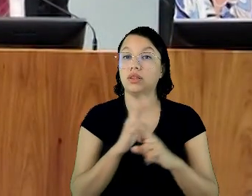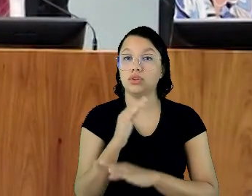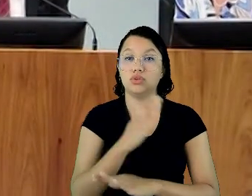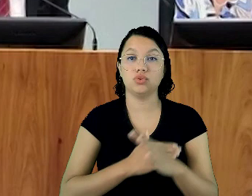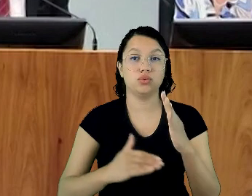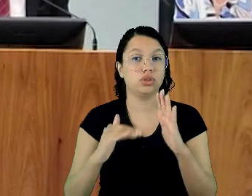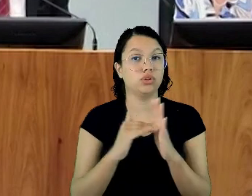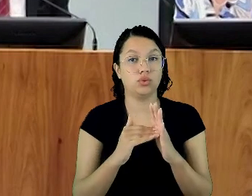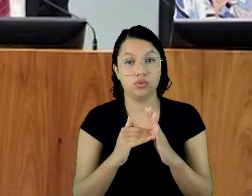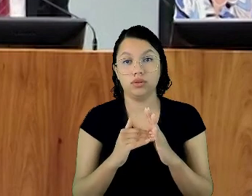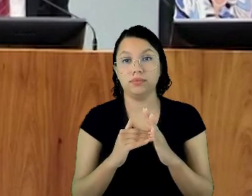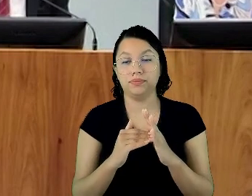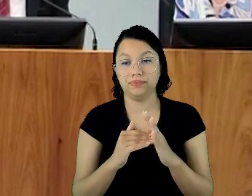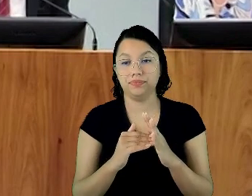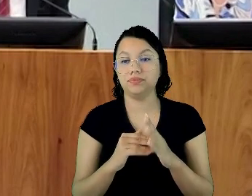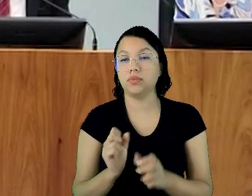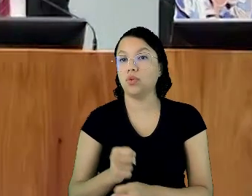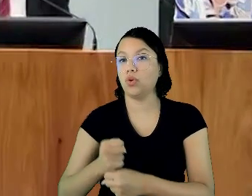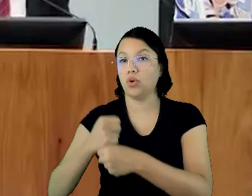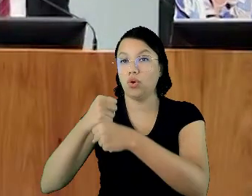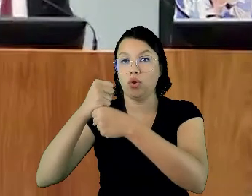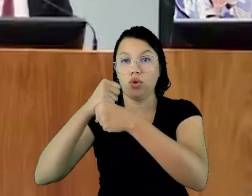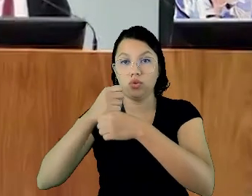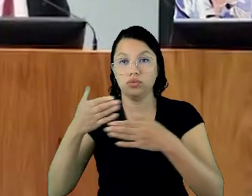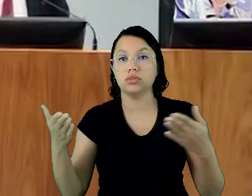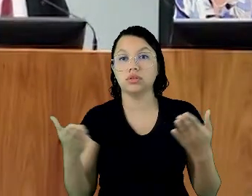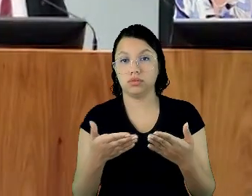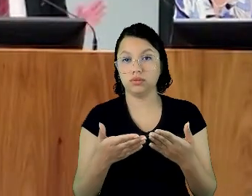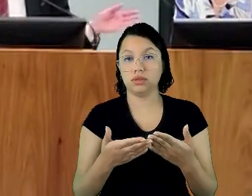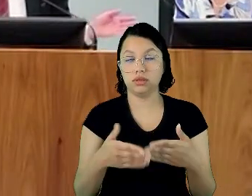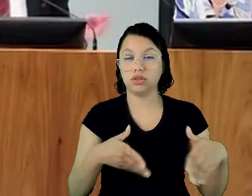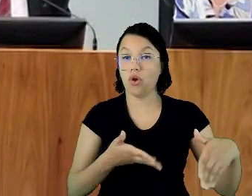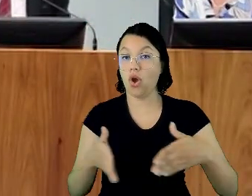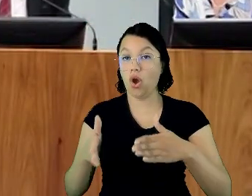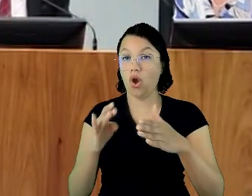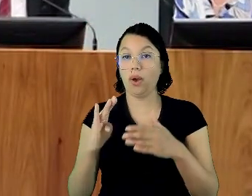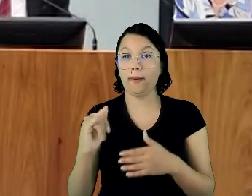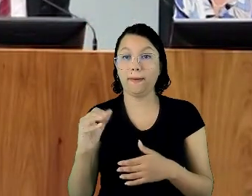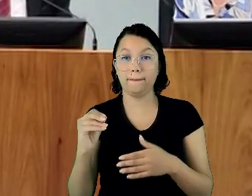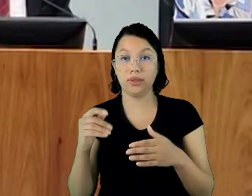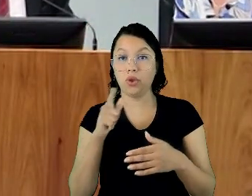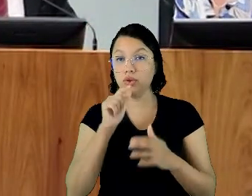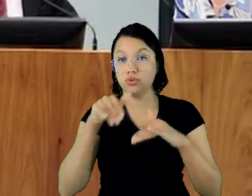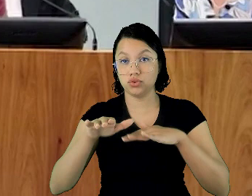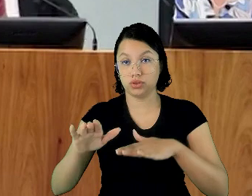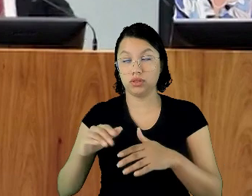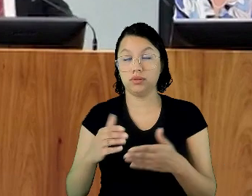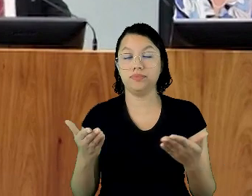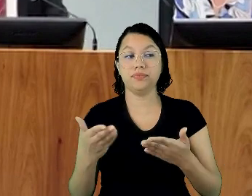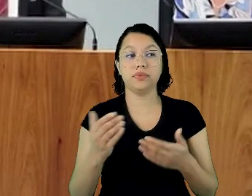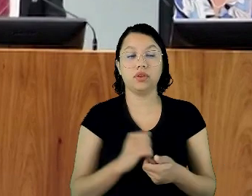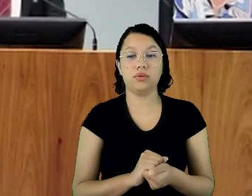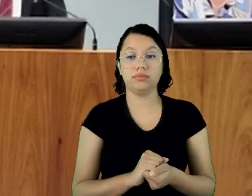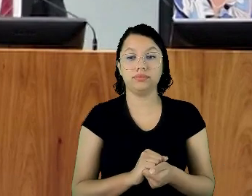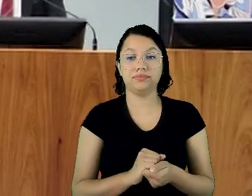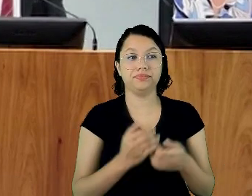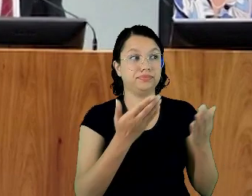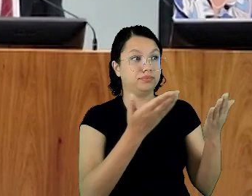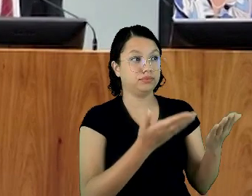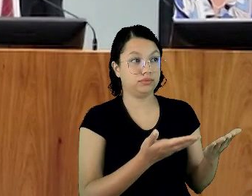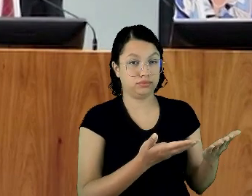da rota bioceânica. Eu vou passar aqui a palavra à doutora Caroline Scofield